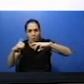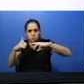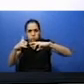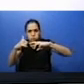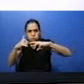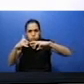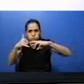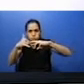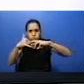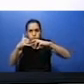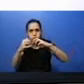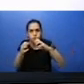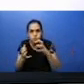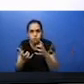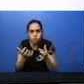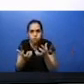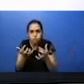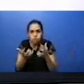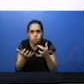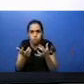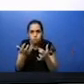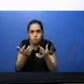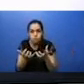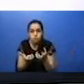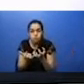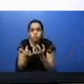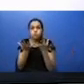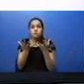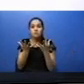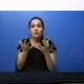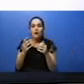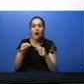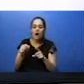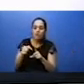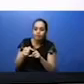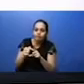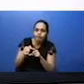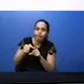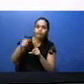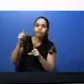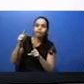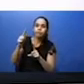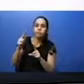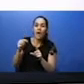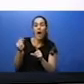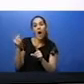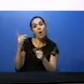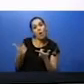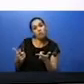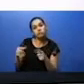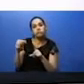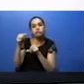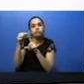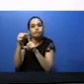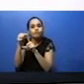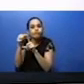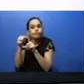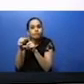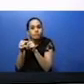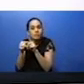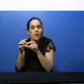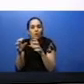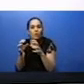temperatura, maior o grau de agitação das moléculas. E quanto menor a temperatura, menor o grau de agitação das